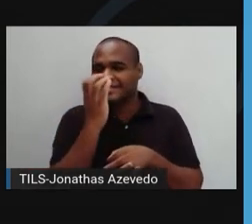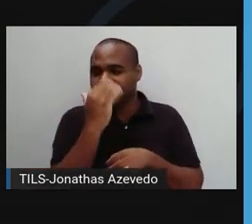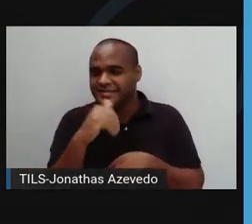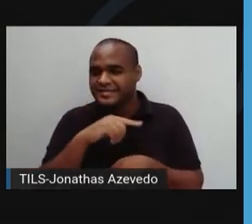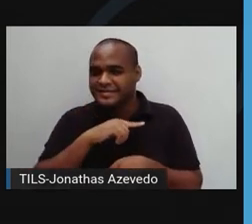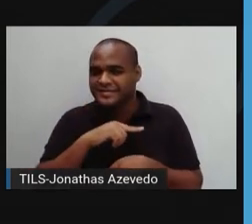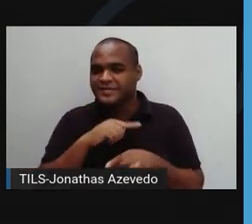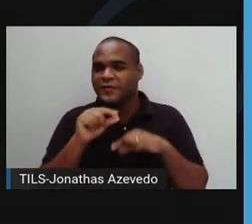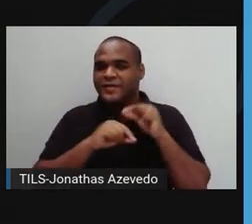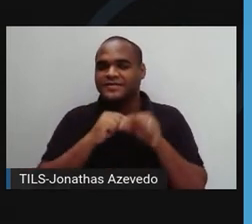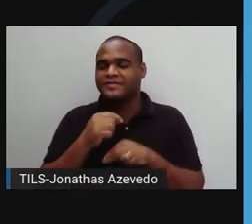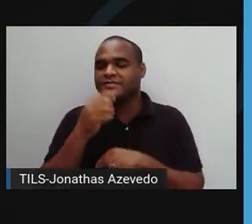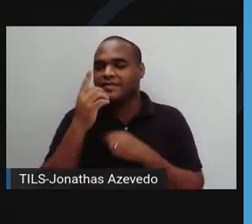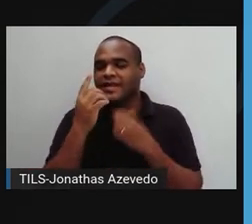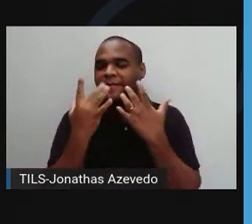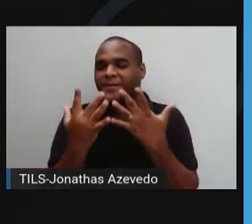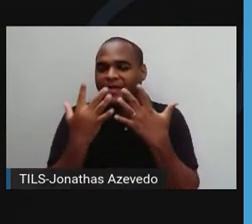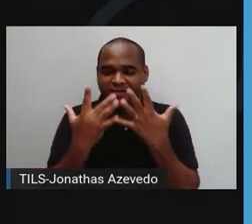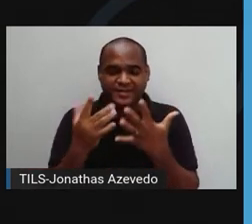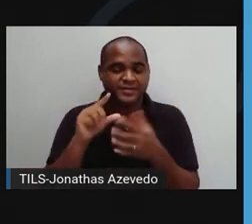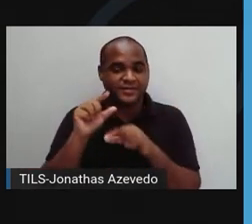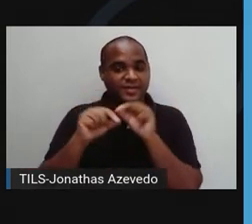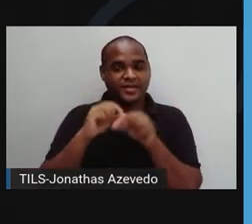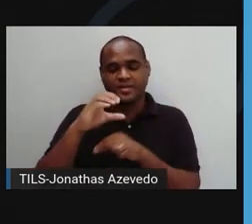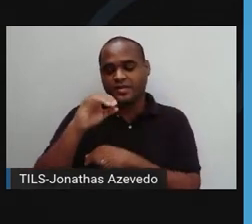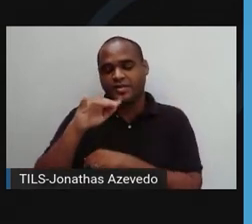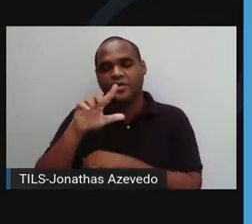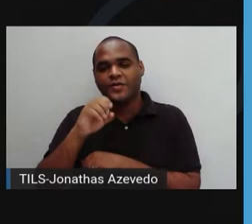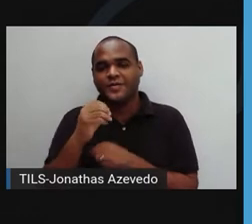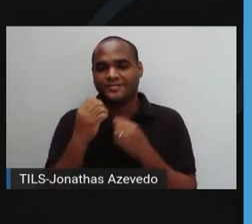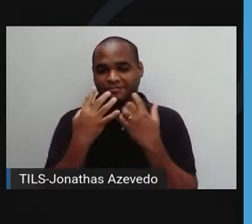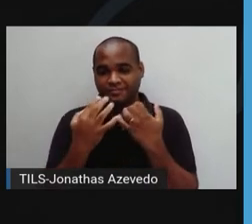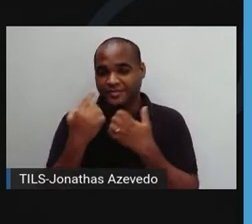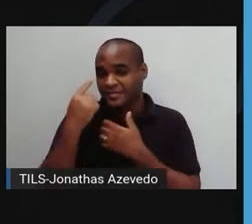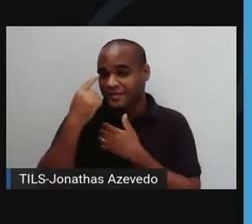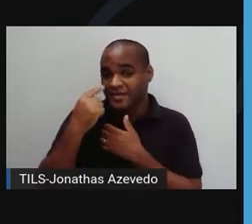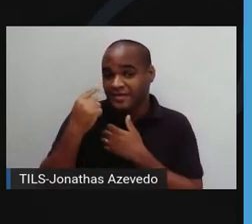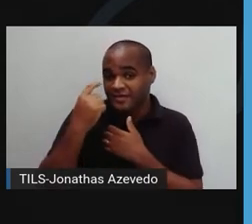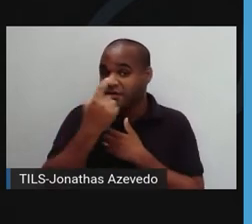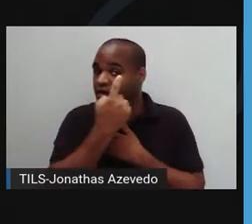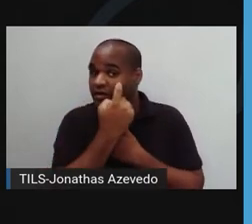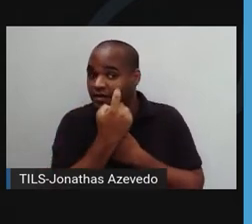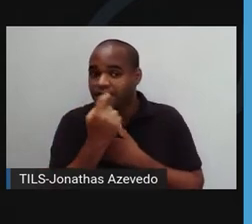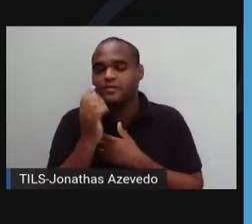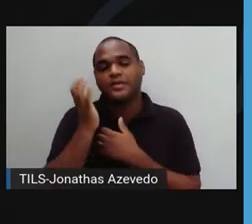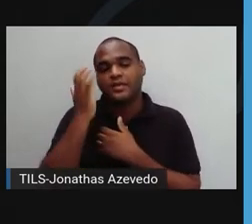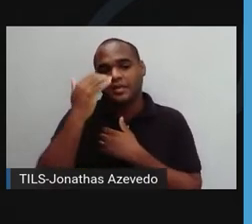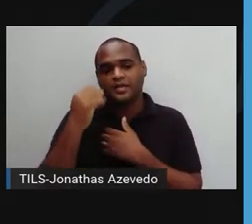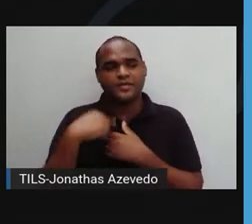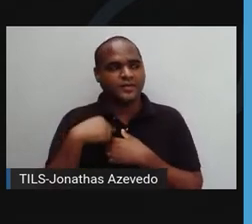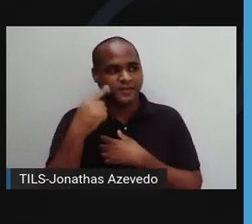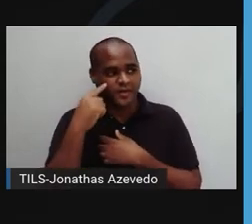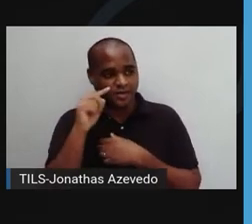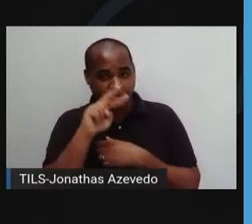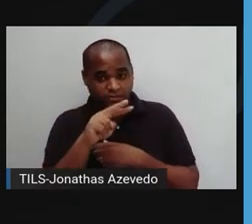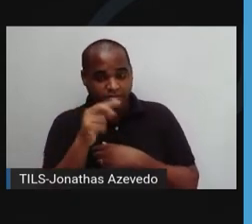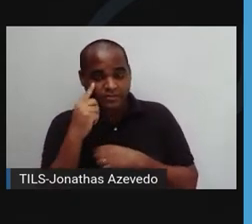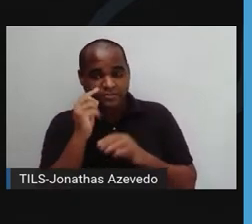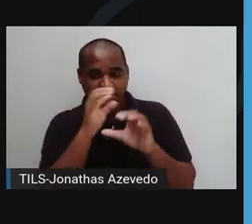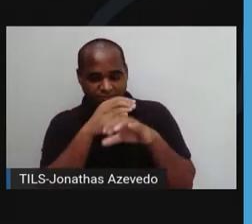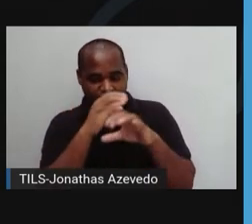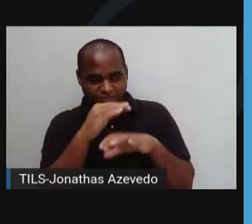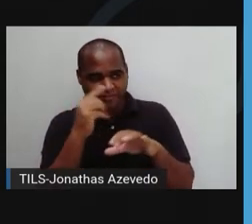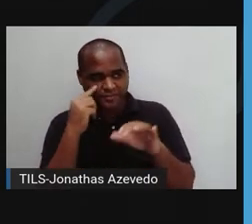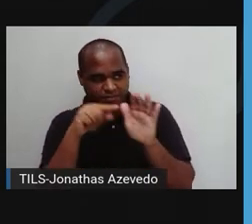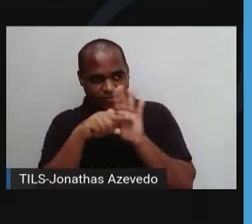pelos ainda mais finos. Eles são chamados de cílios e dá para vê-los só com a ajuda de um microscópio. A função deles é tirar